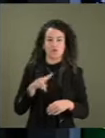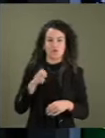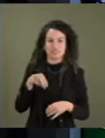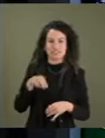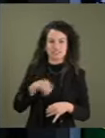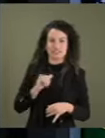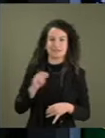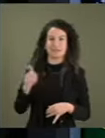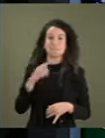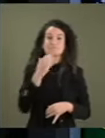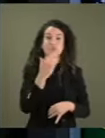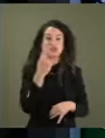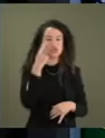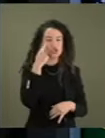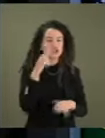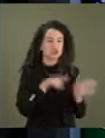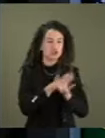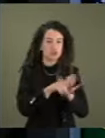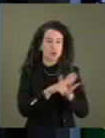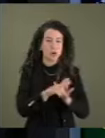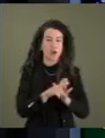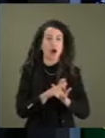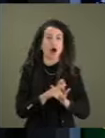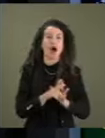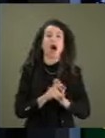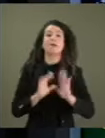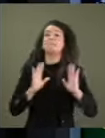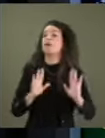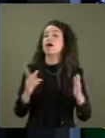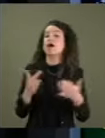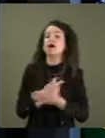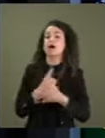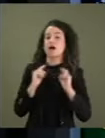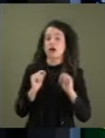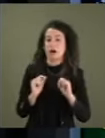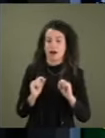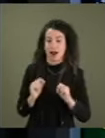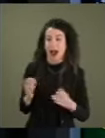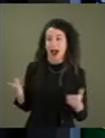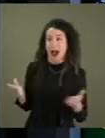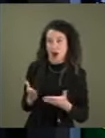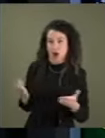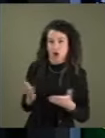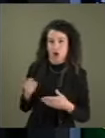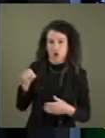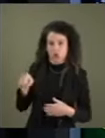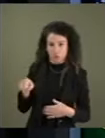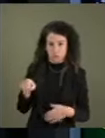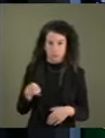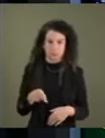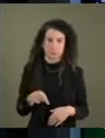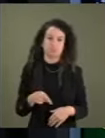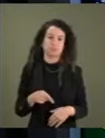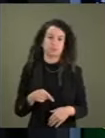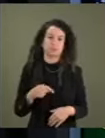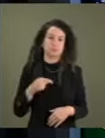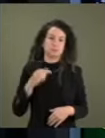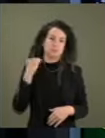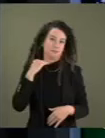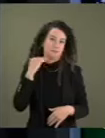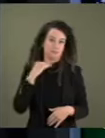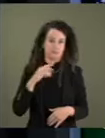Ocorre que o atual presidente do STF, a ministra Rosa Weber, resolveu pautar a